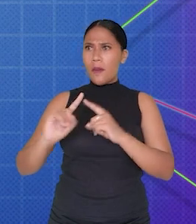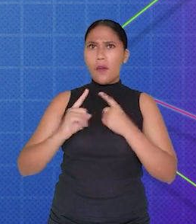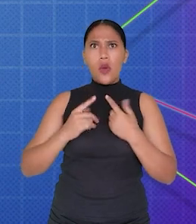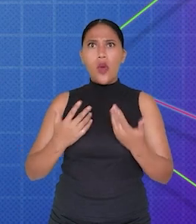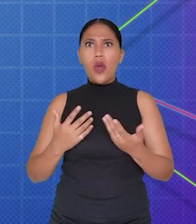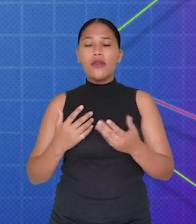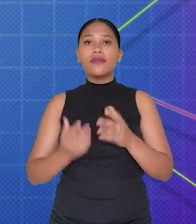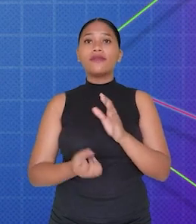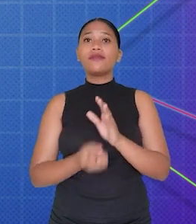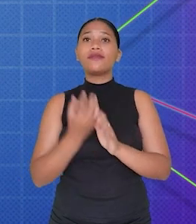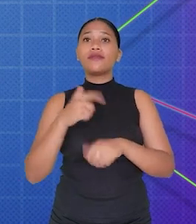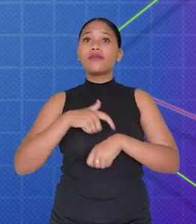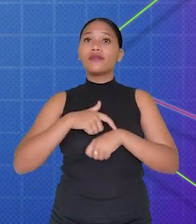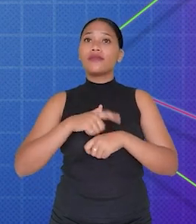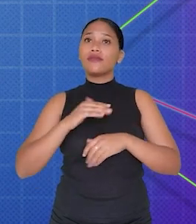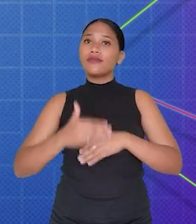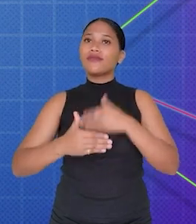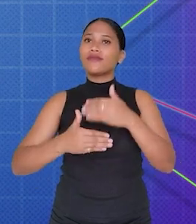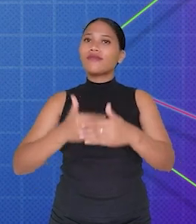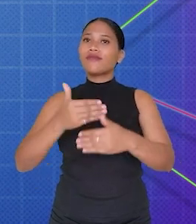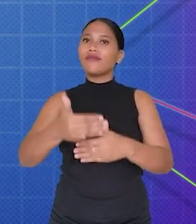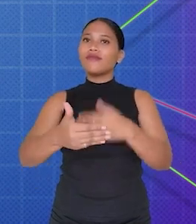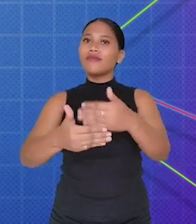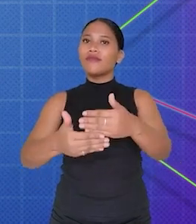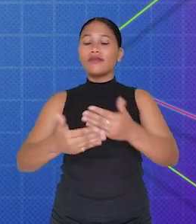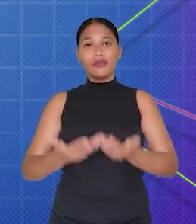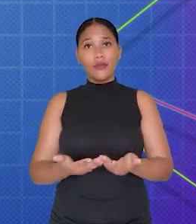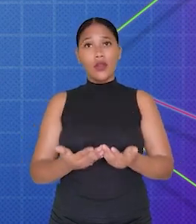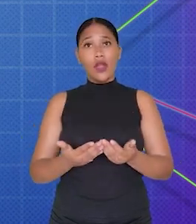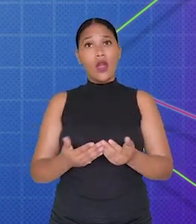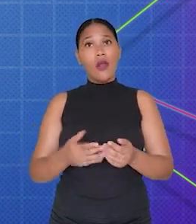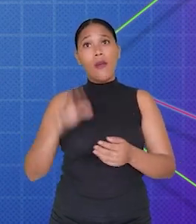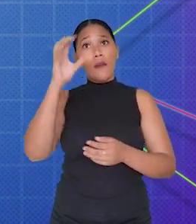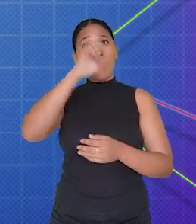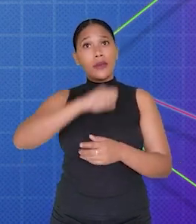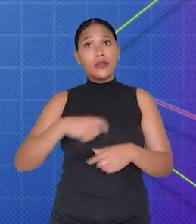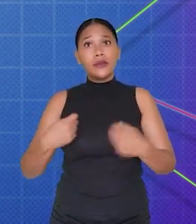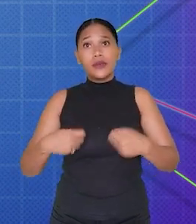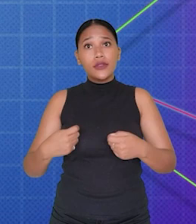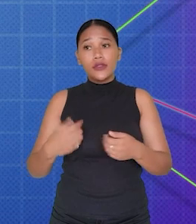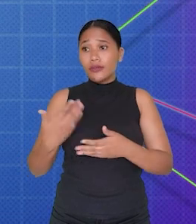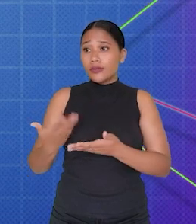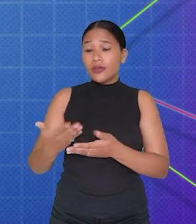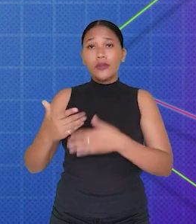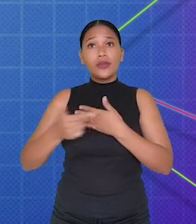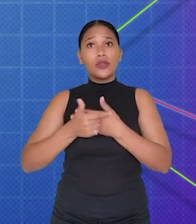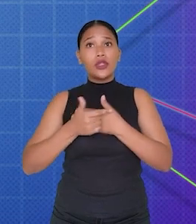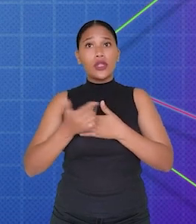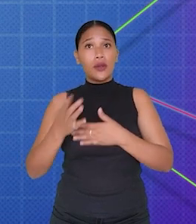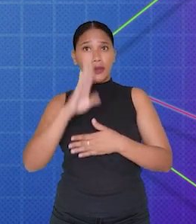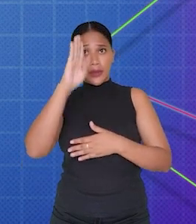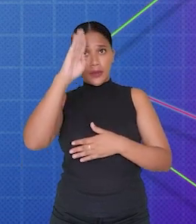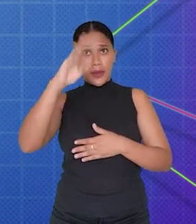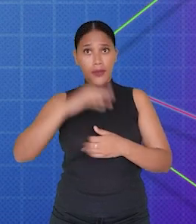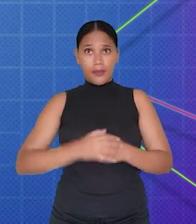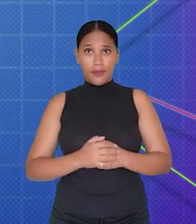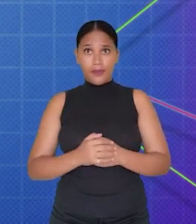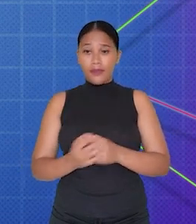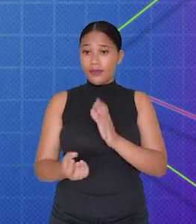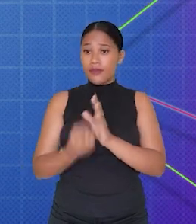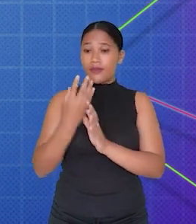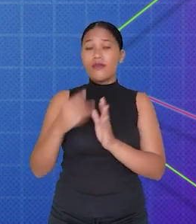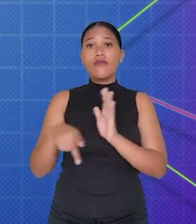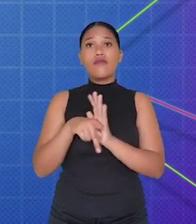etc. Crie momentos de crescimento. A jornada inclui momentos de aprendizado e crescimento para o personagem principal.